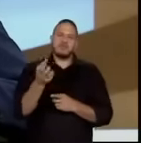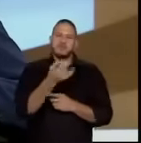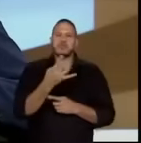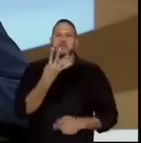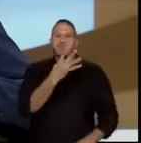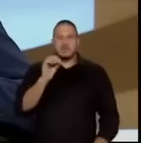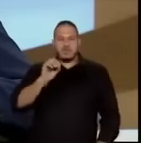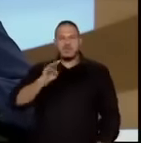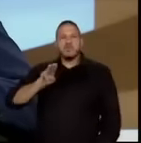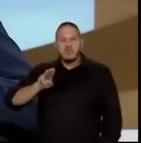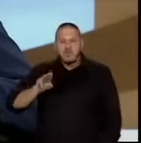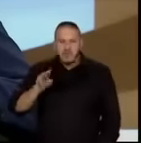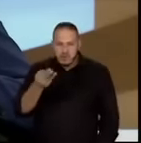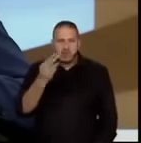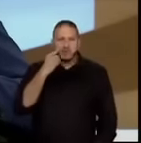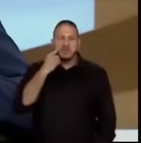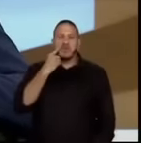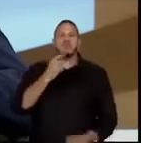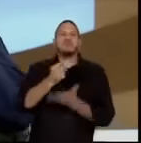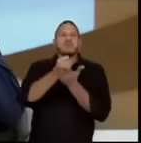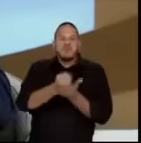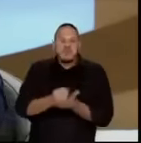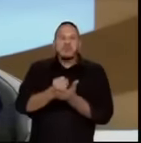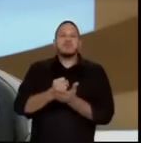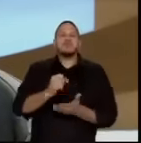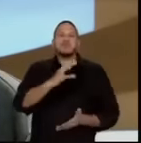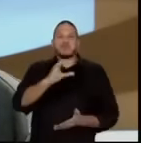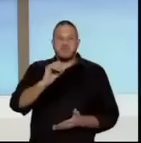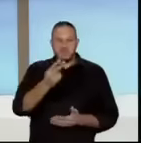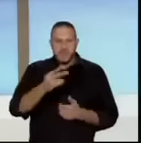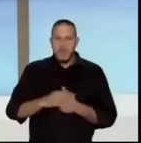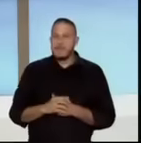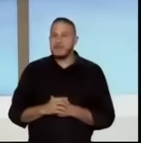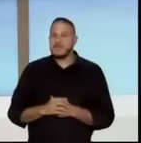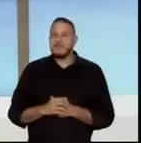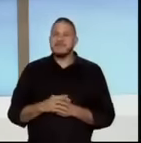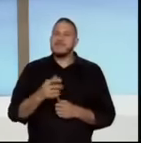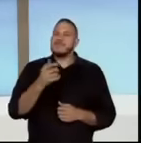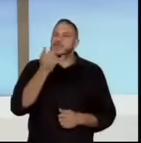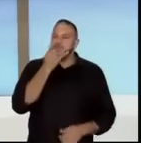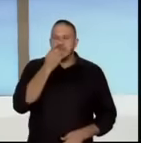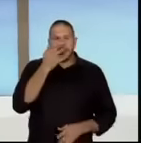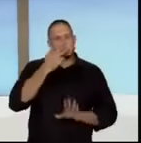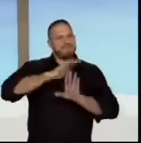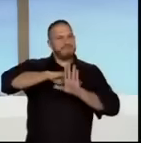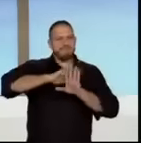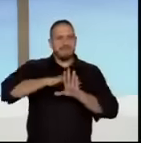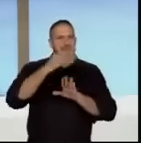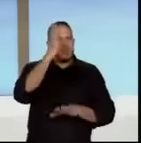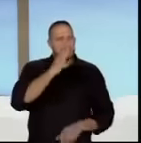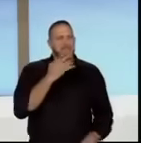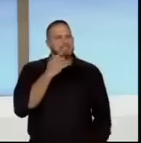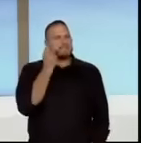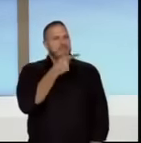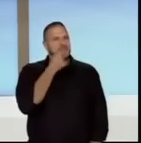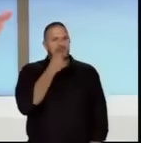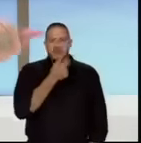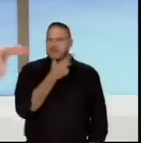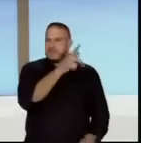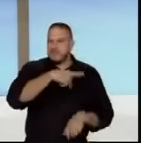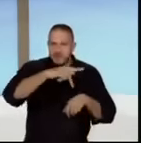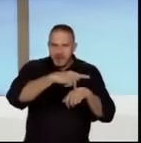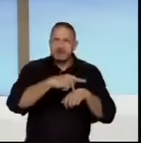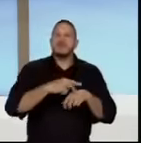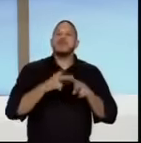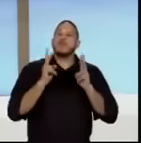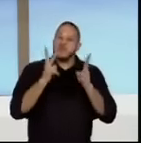milhões de toneladas de gás carbônico. Então, é que o Brasil virou piada nesses bastidores internacionais, porque continua indo ao palco com o